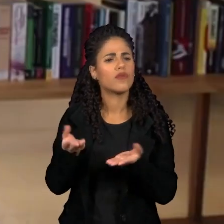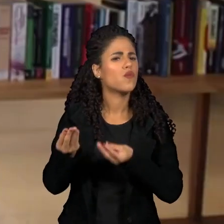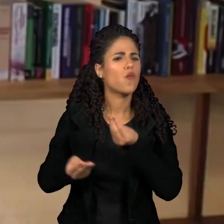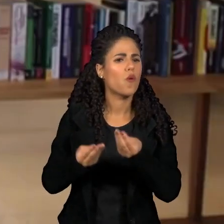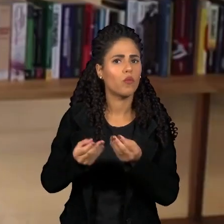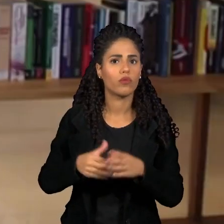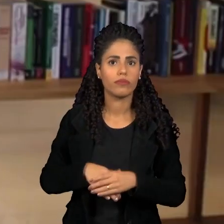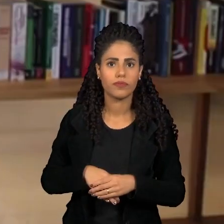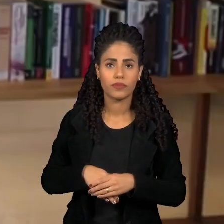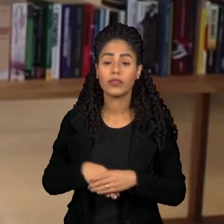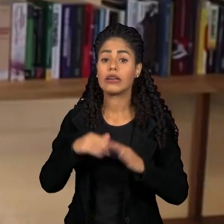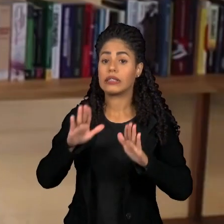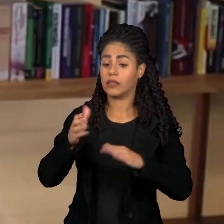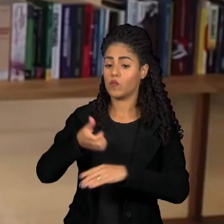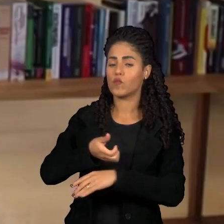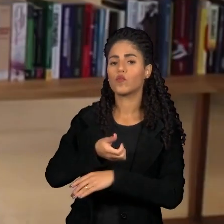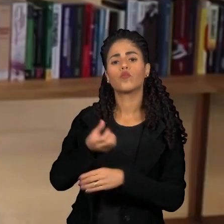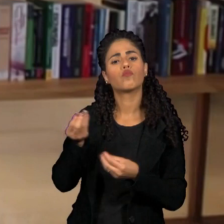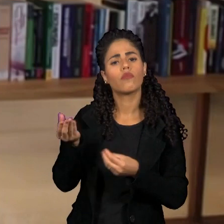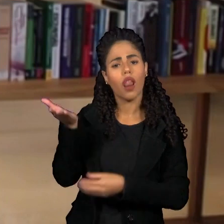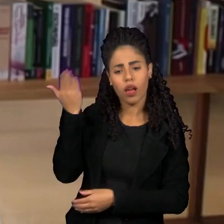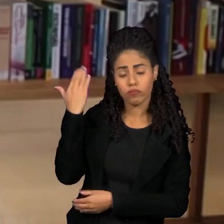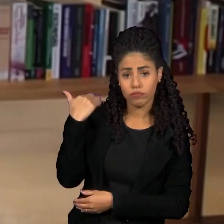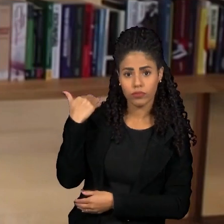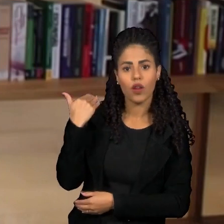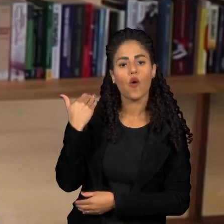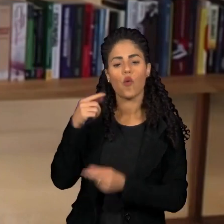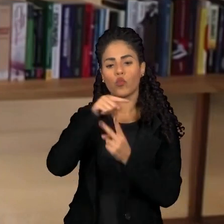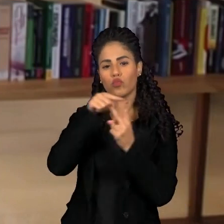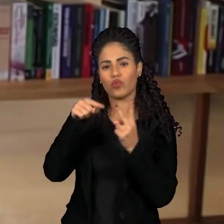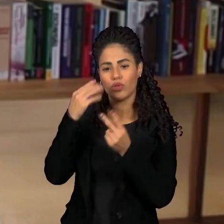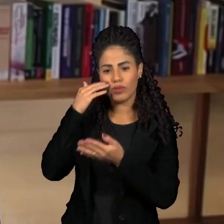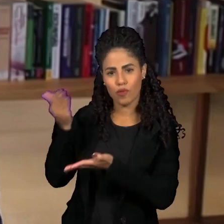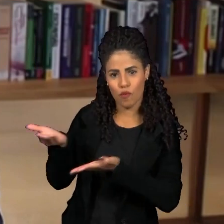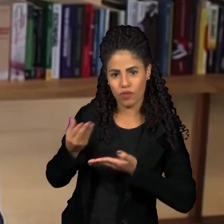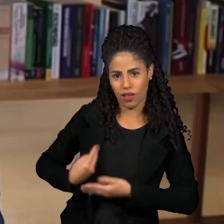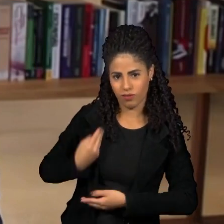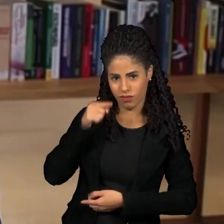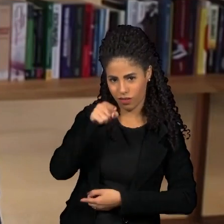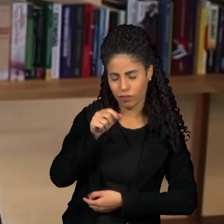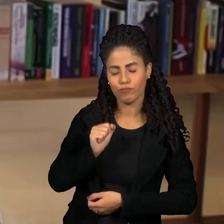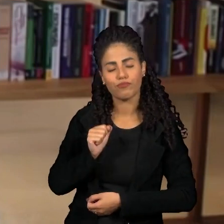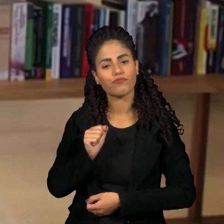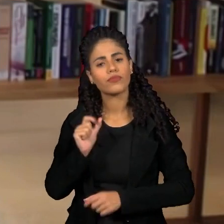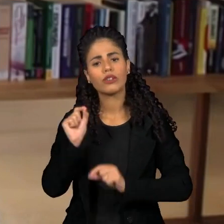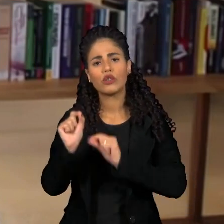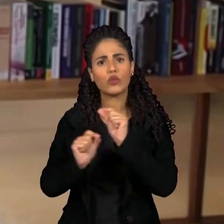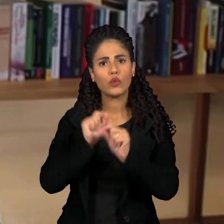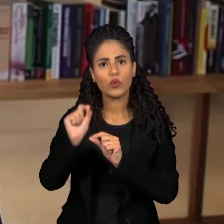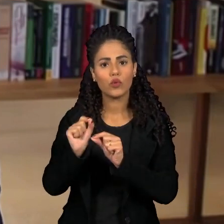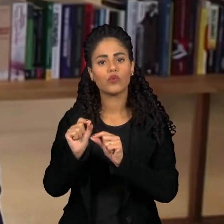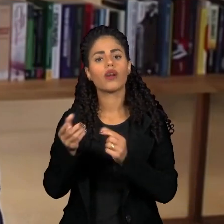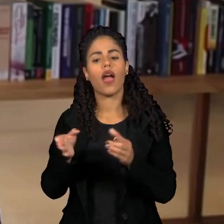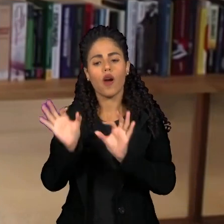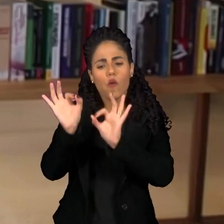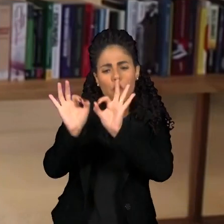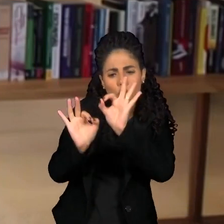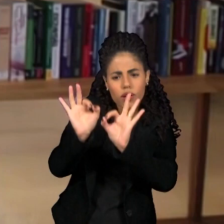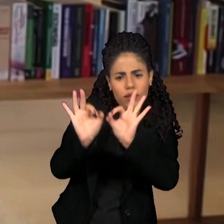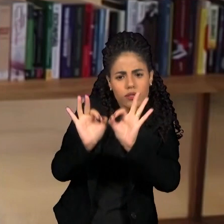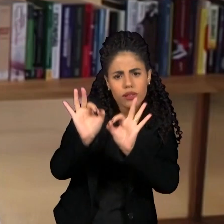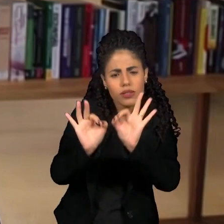fazendo até a ponte com o que disseram o Fábio e o Rafael, é que esse binarismo, né, entre organização